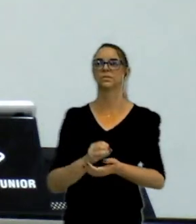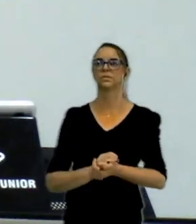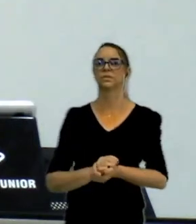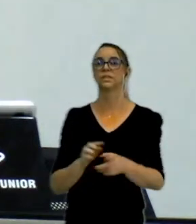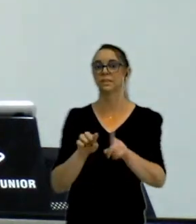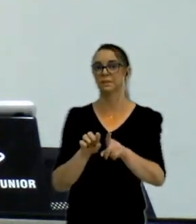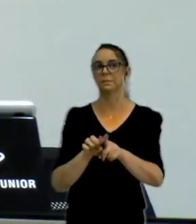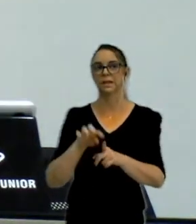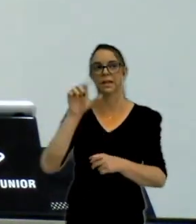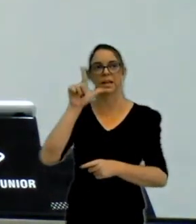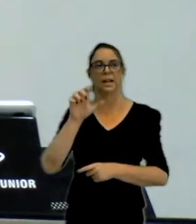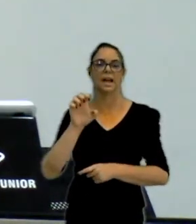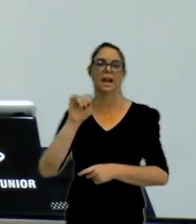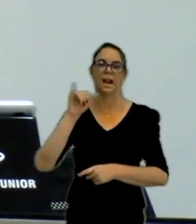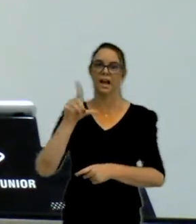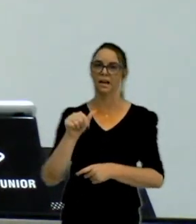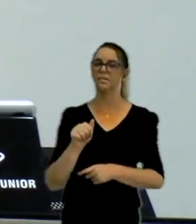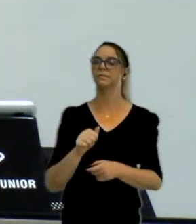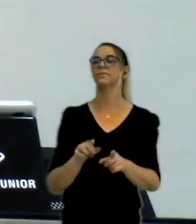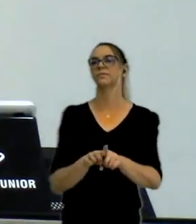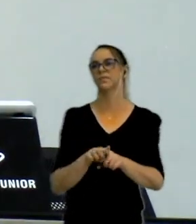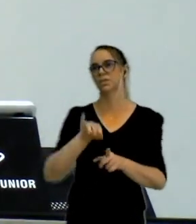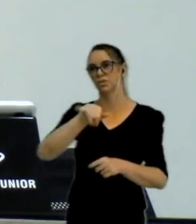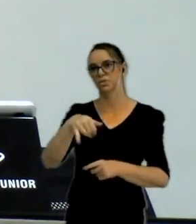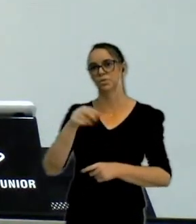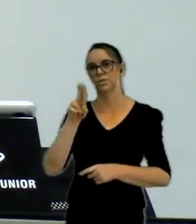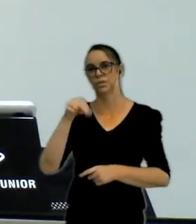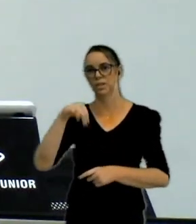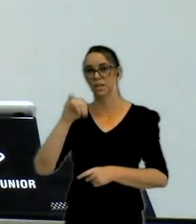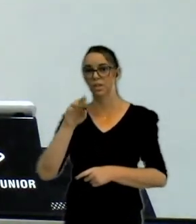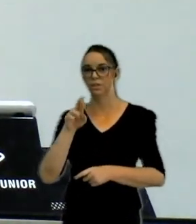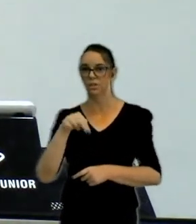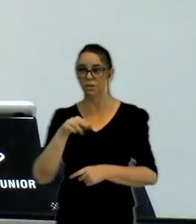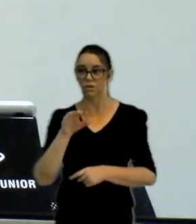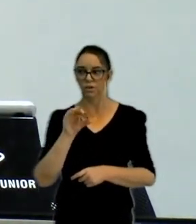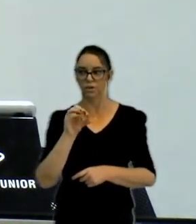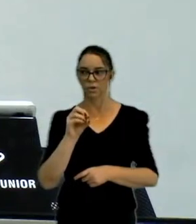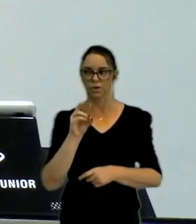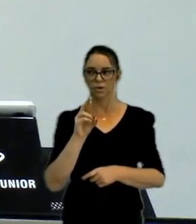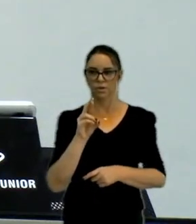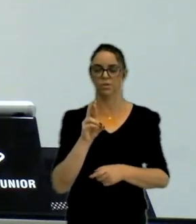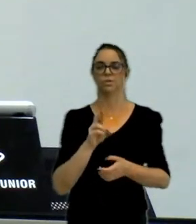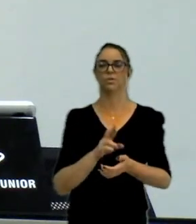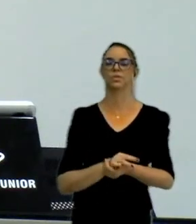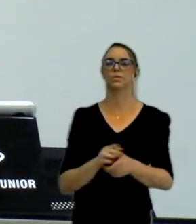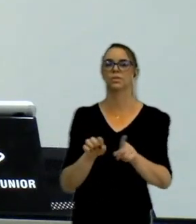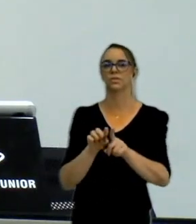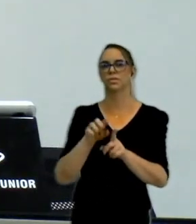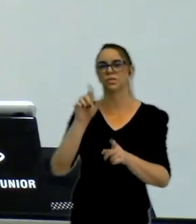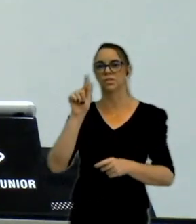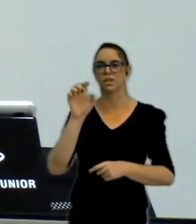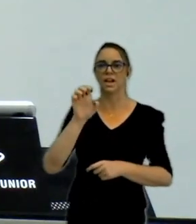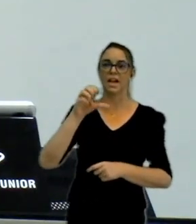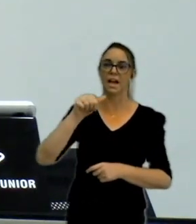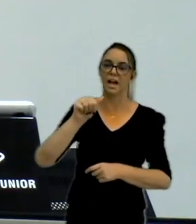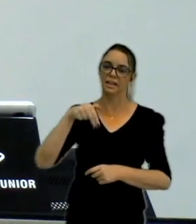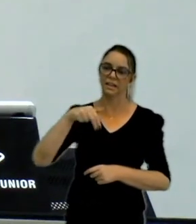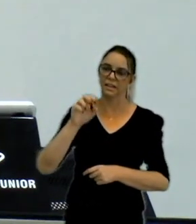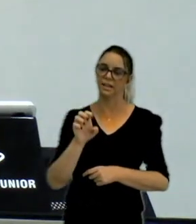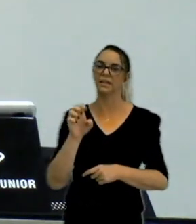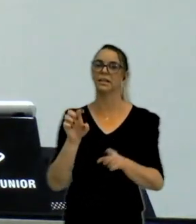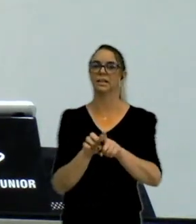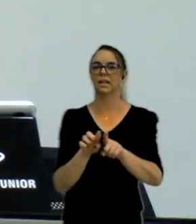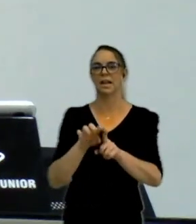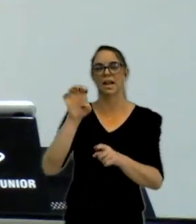Leila Barros, Juninho Barros, conhecido também por Jota Barros, Jeane Félix,